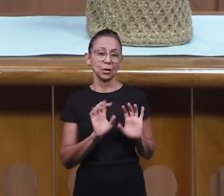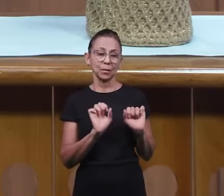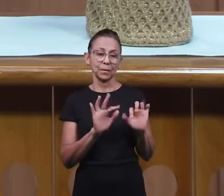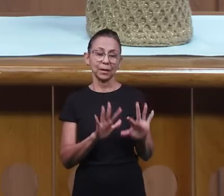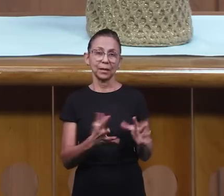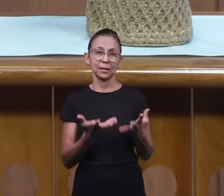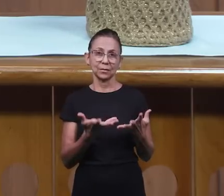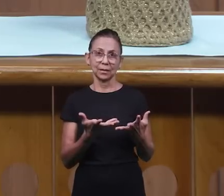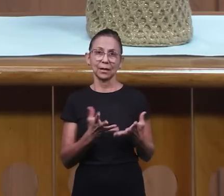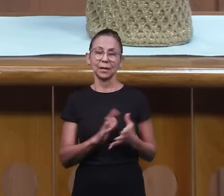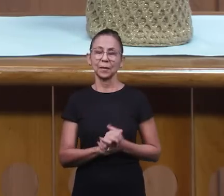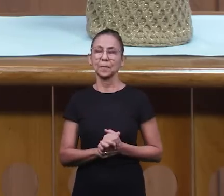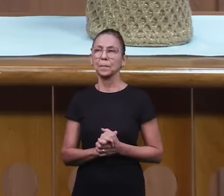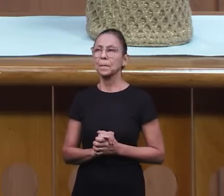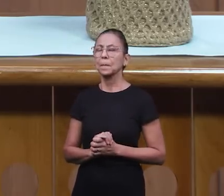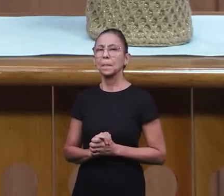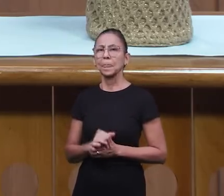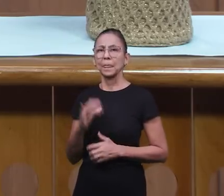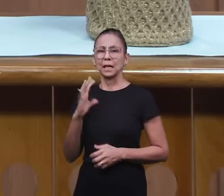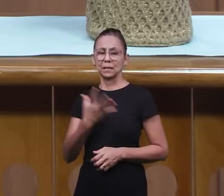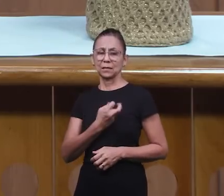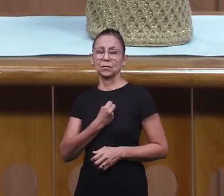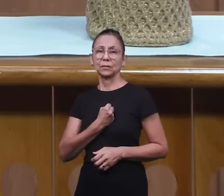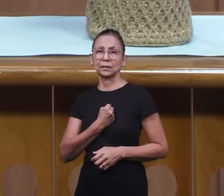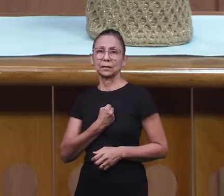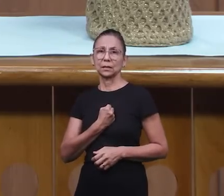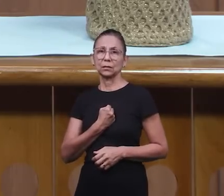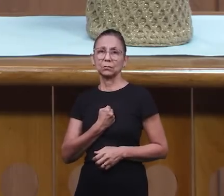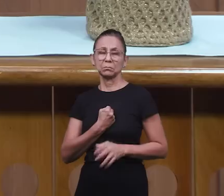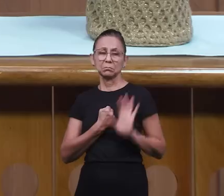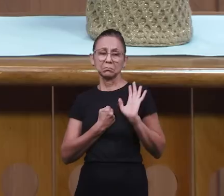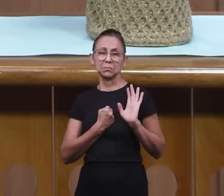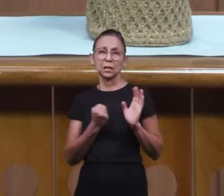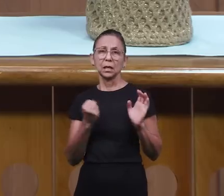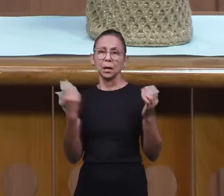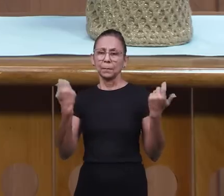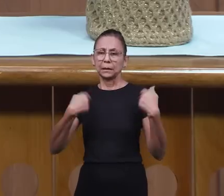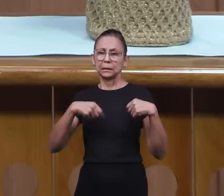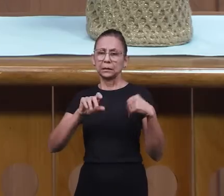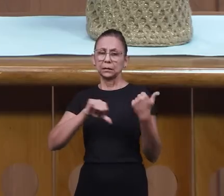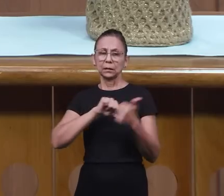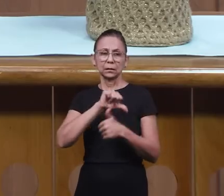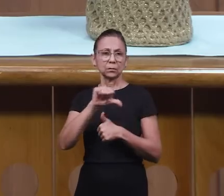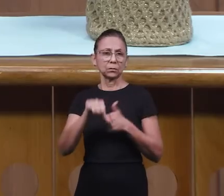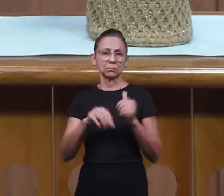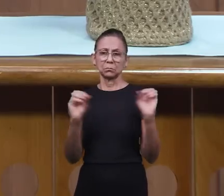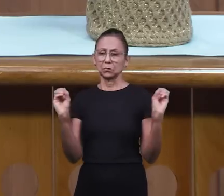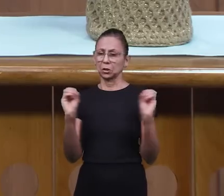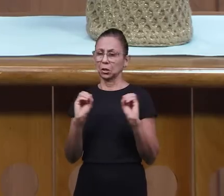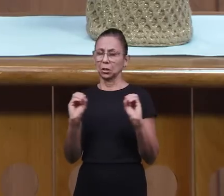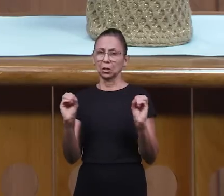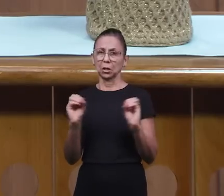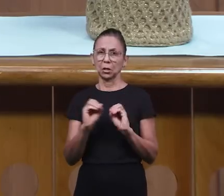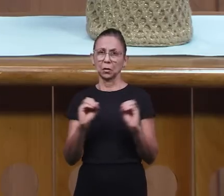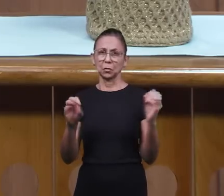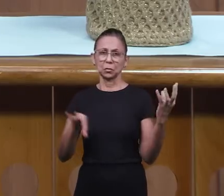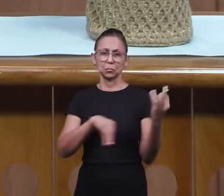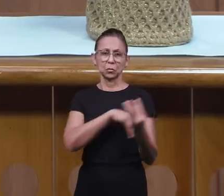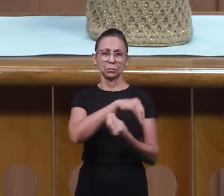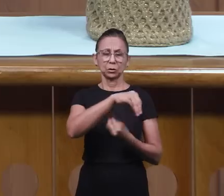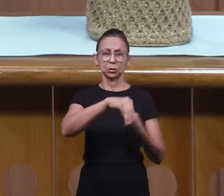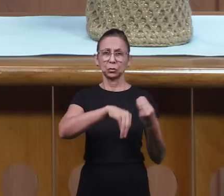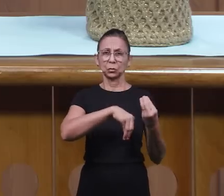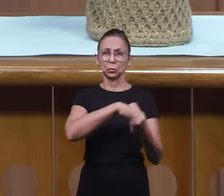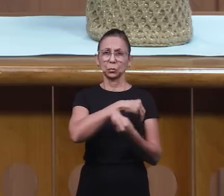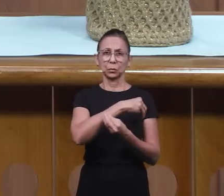abençoador. A salvação é sem regeneração, ou seja, sem novo nascimento. Um culto onde o santo se